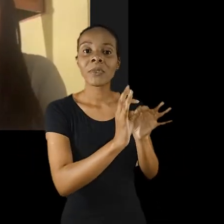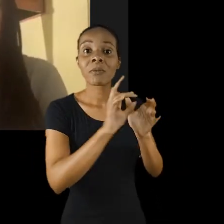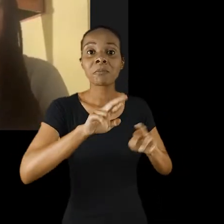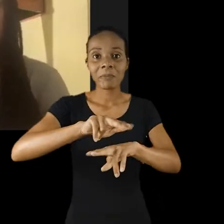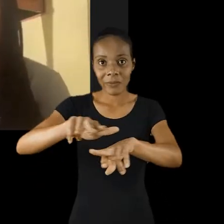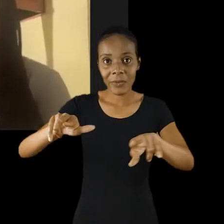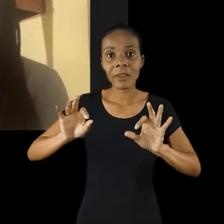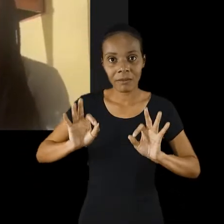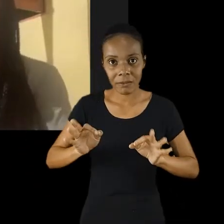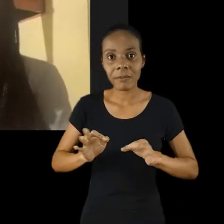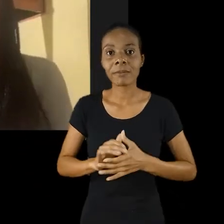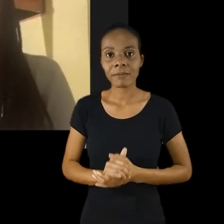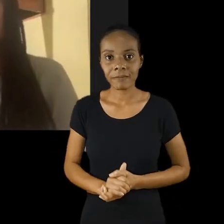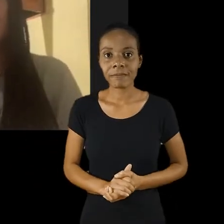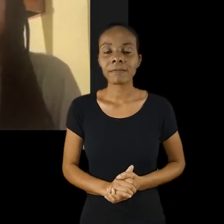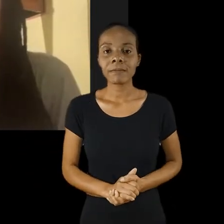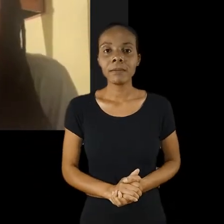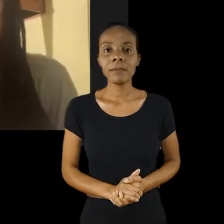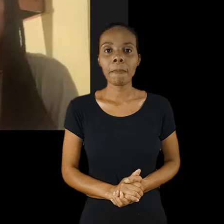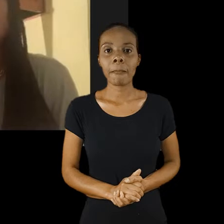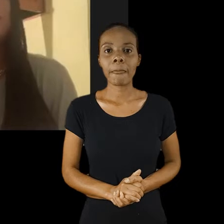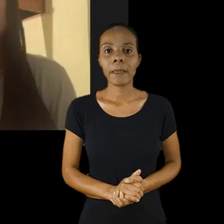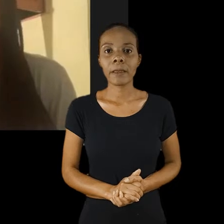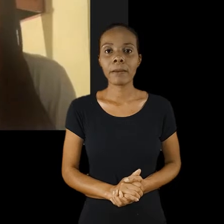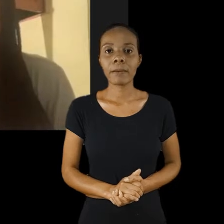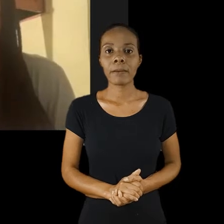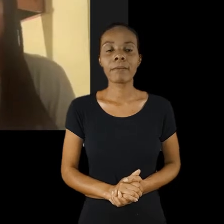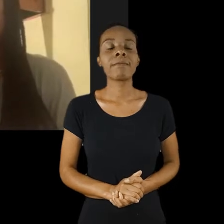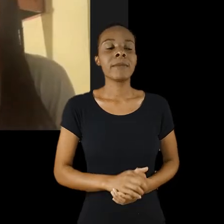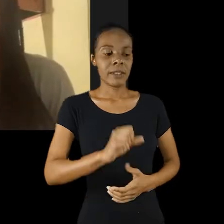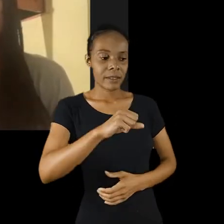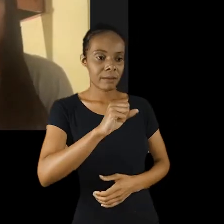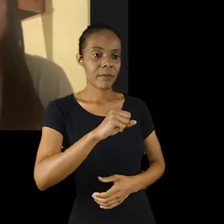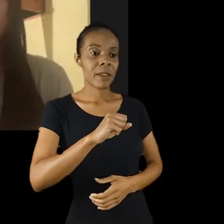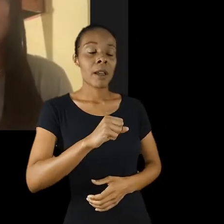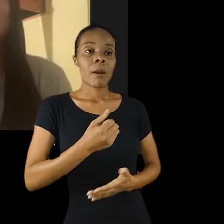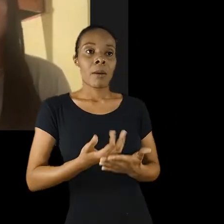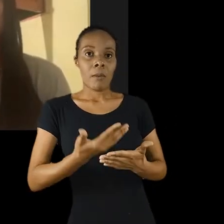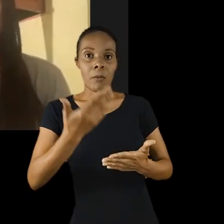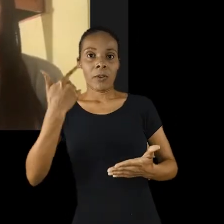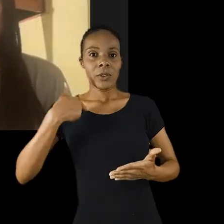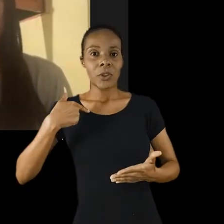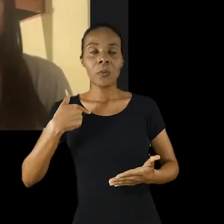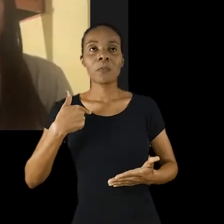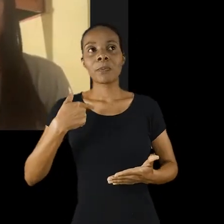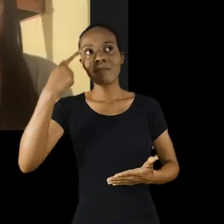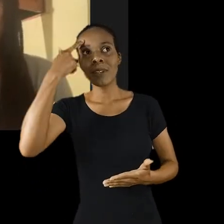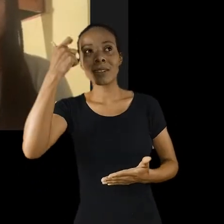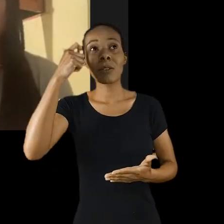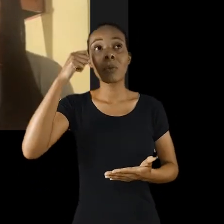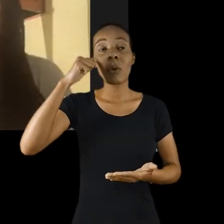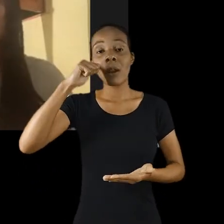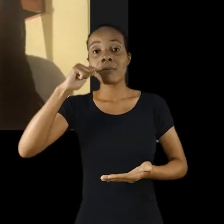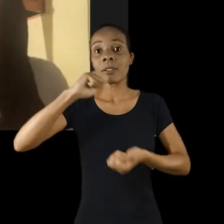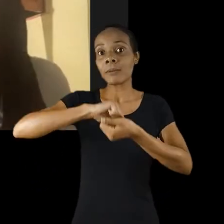Bastante, assim, eu tenho... Quando eu falei para vocês sobre aquela decisão de tentar criando outras alternativas de vida, eu também